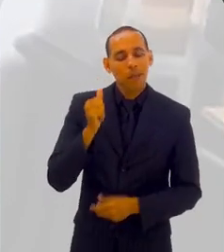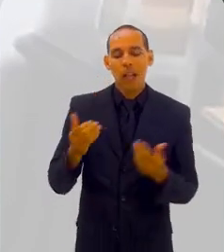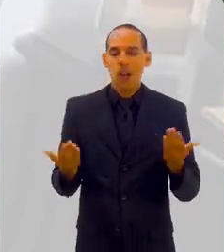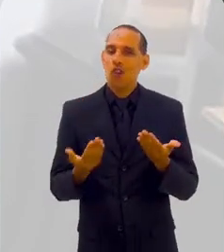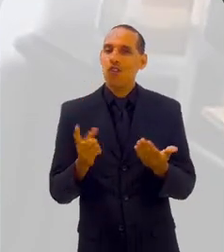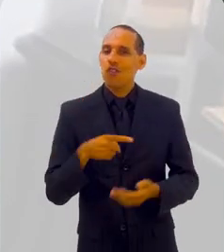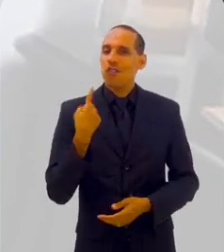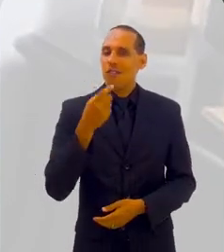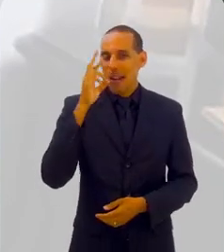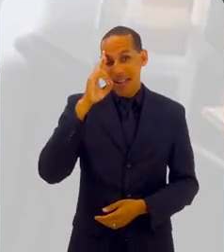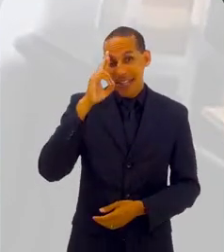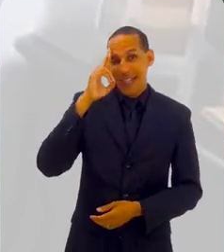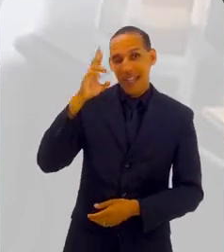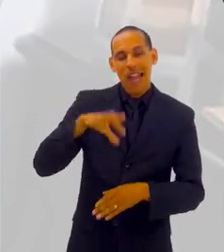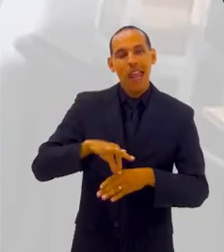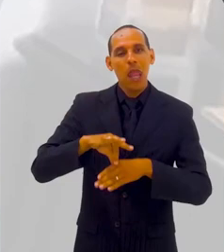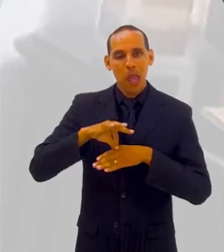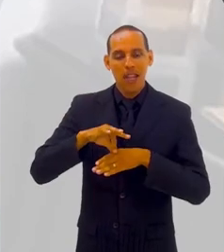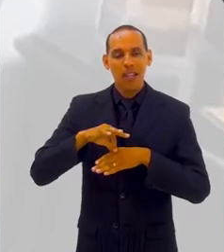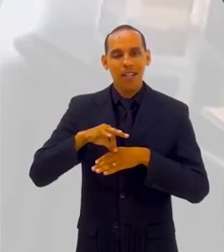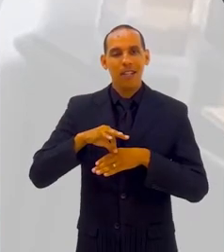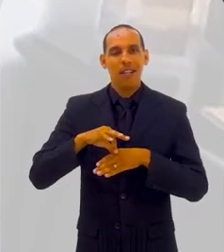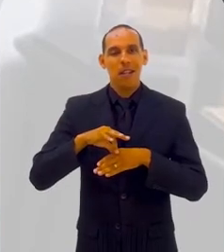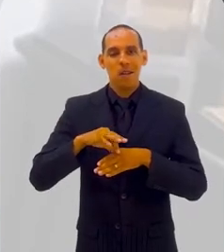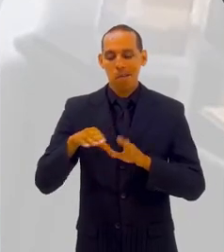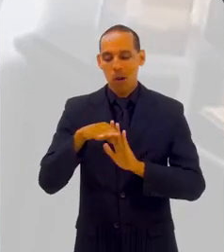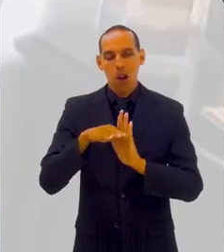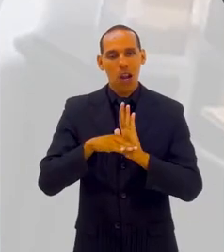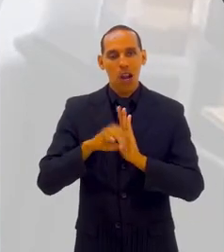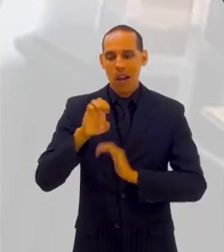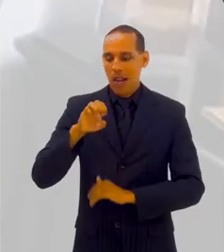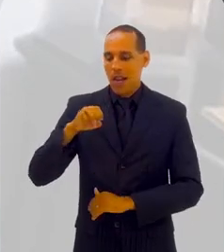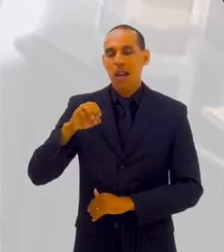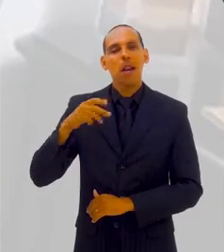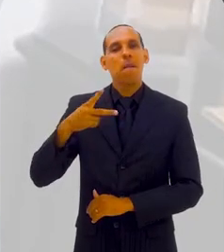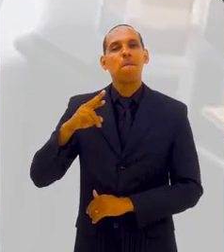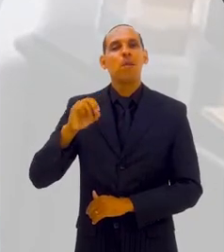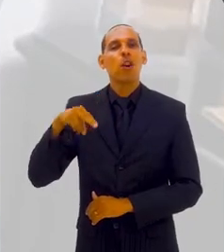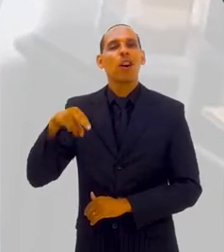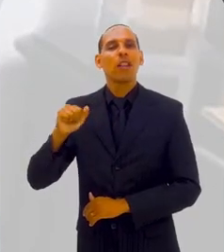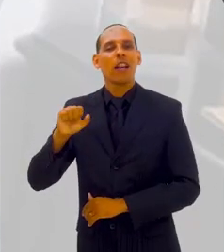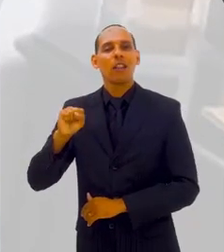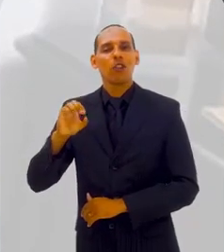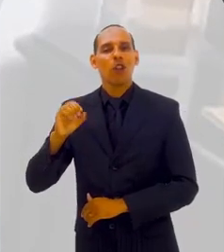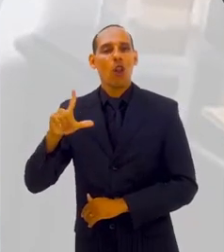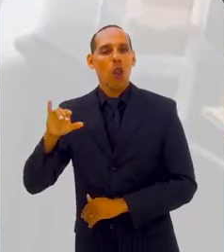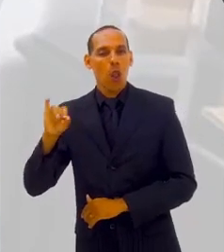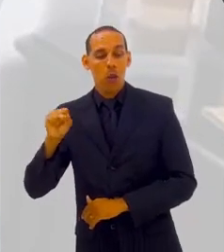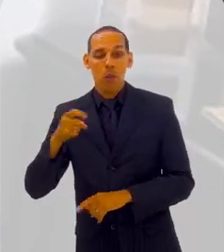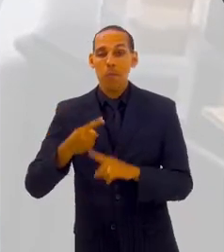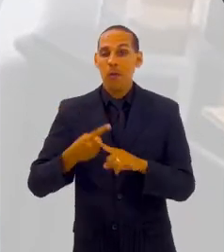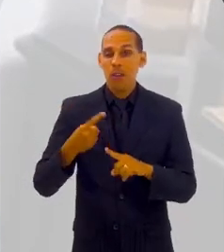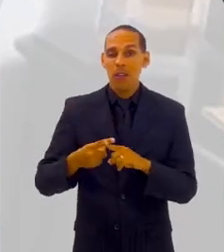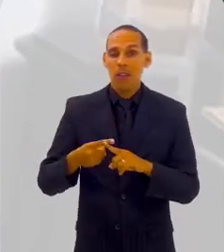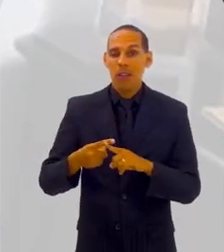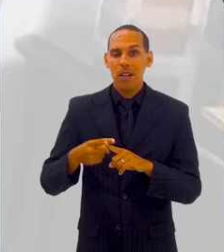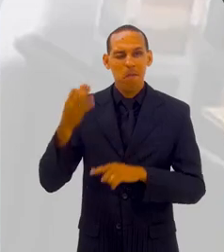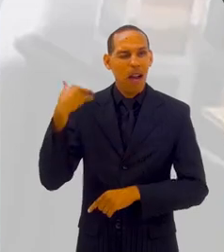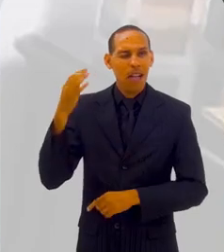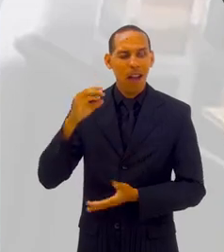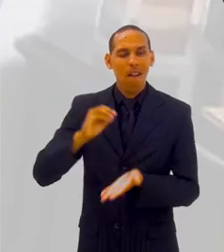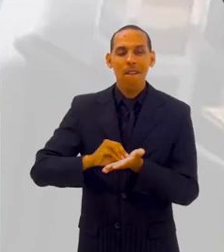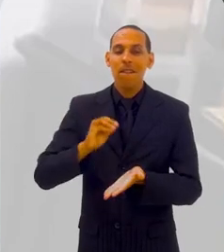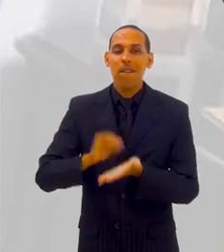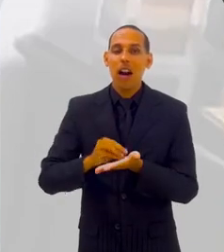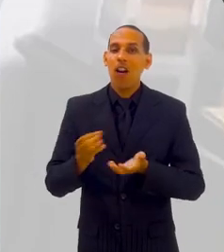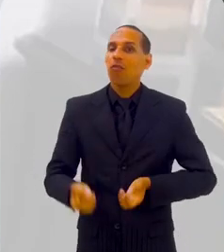nós hoje lideramos o programa Pronasolos justamente porque existia esta lacuna, tanto em termos de